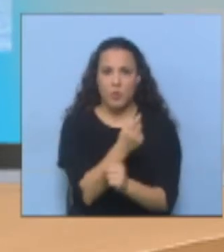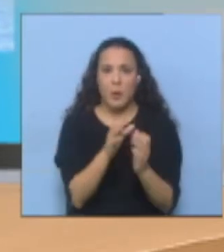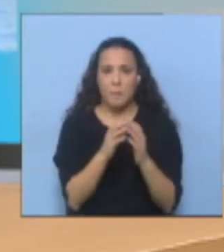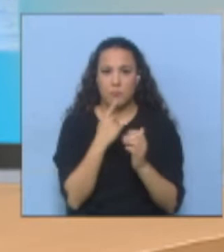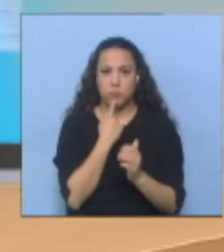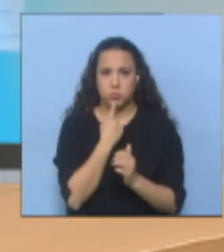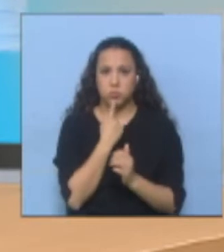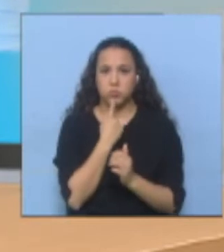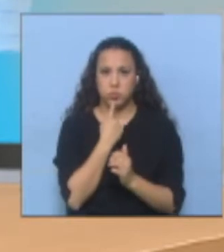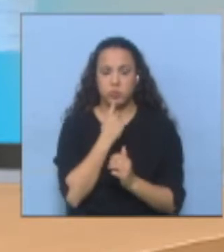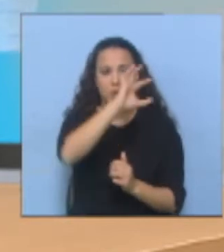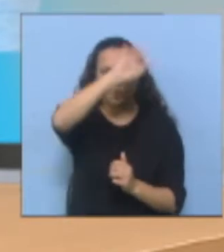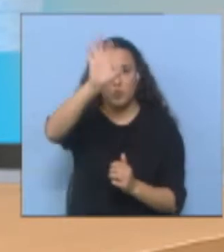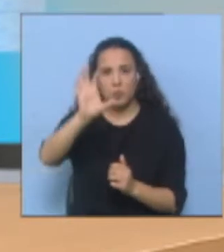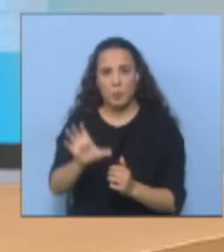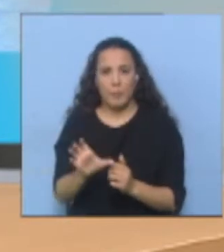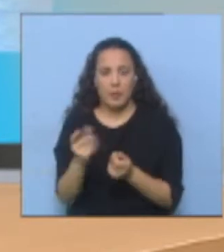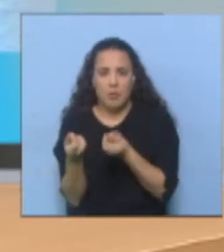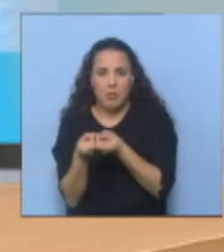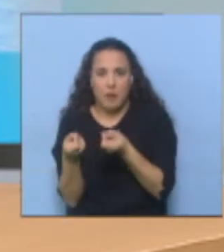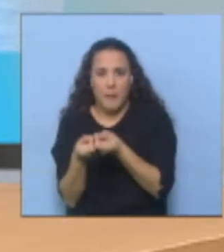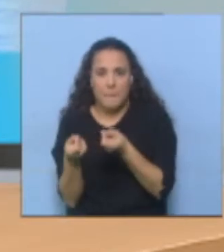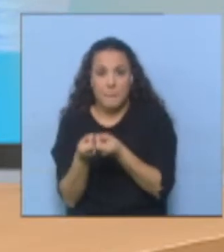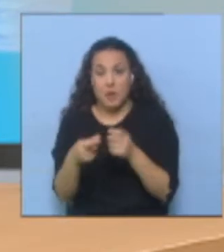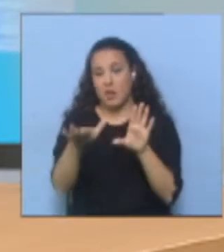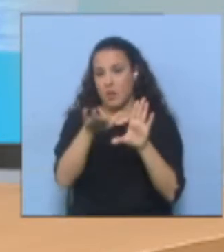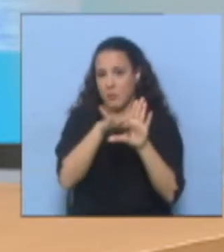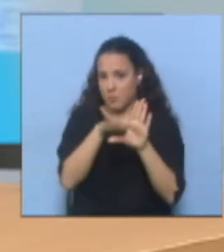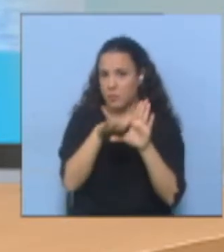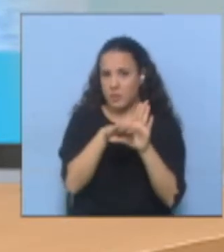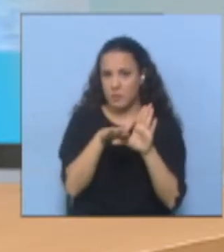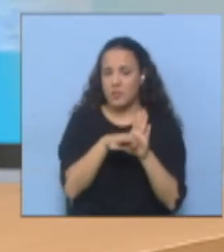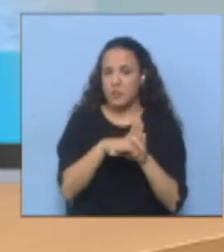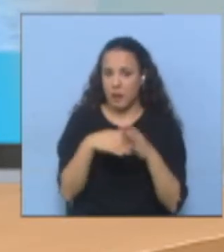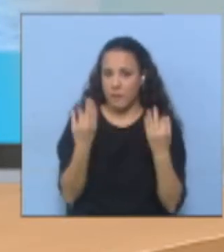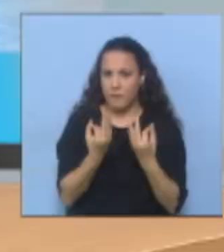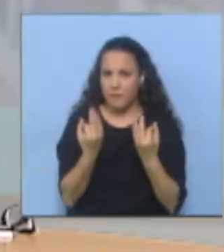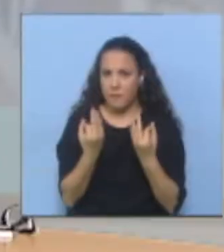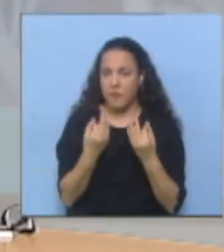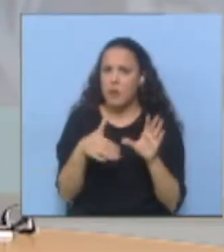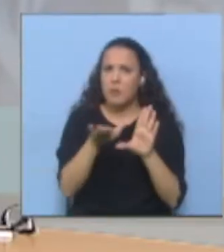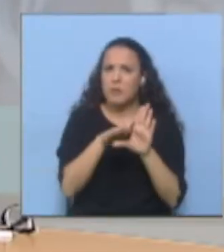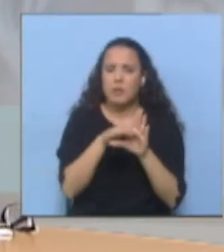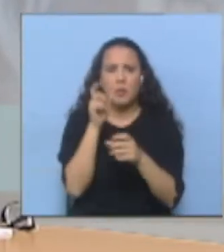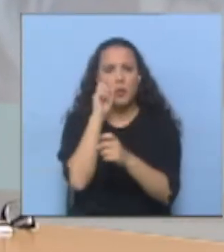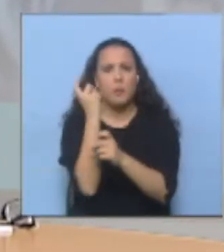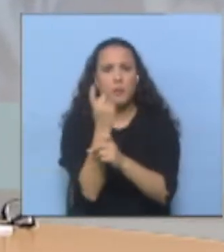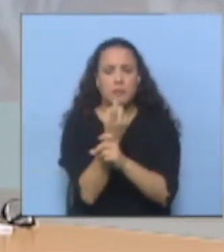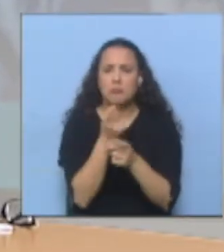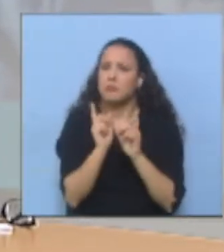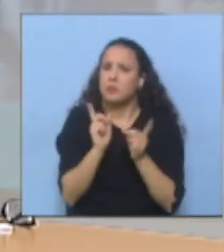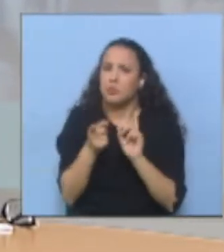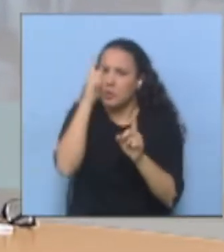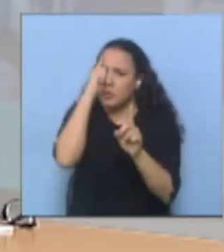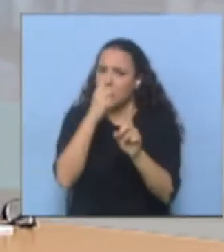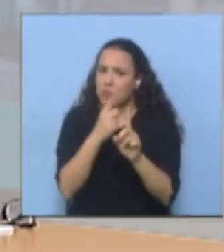muitos dos países vizinhos para participação como suppliers. E participam à procura de quê nestes workshops?